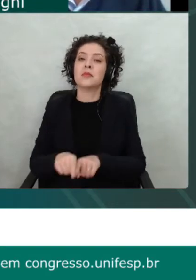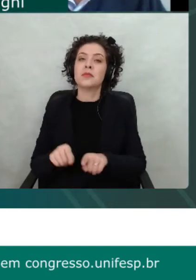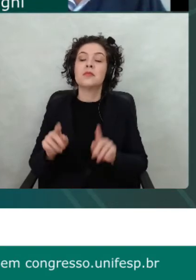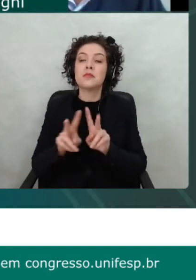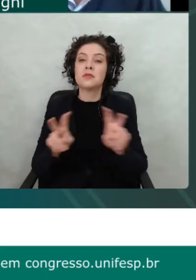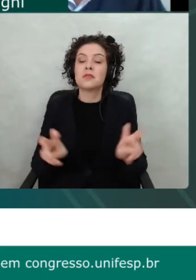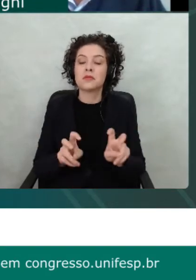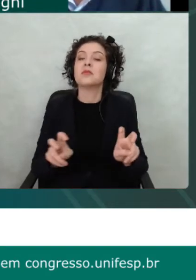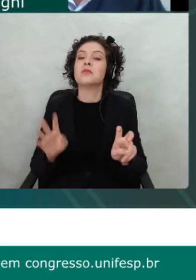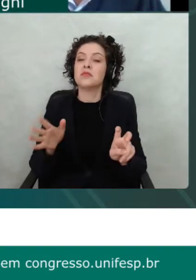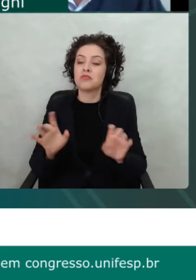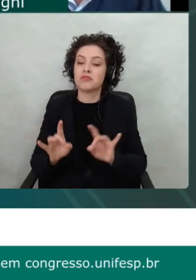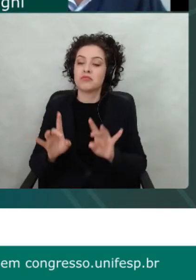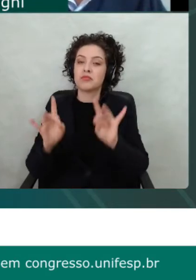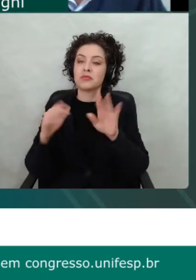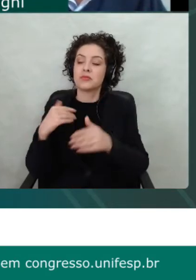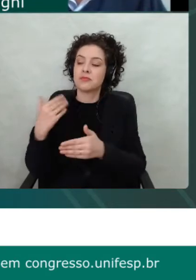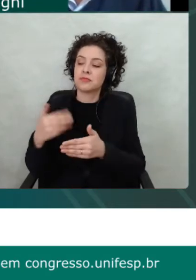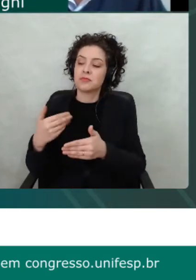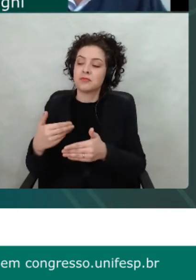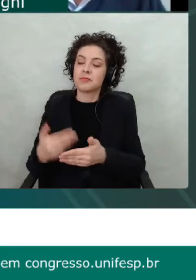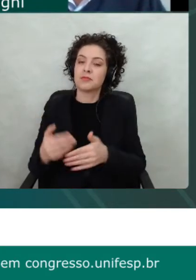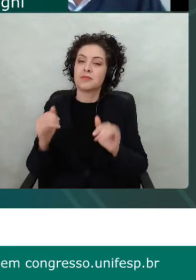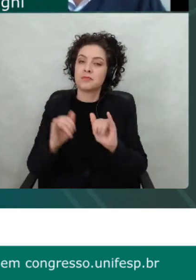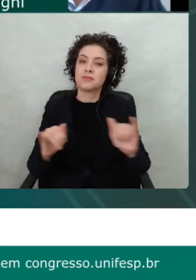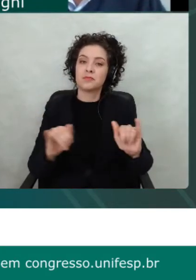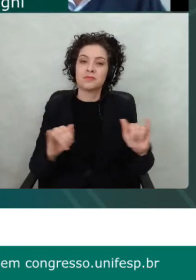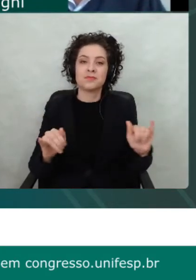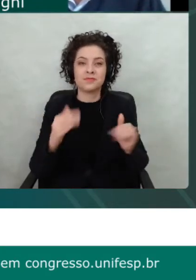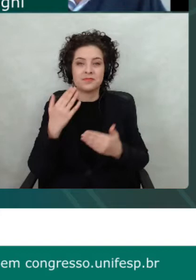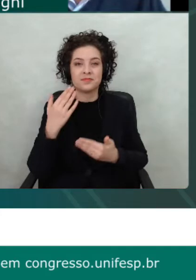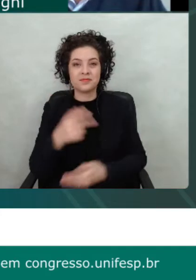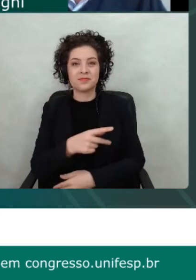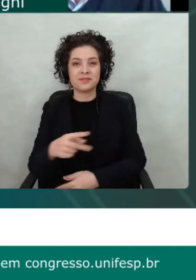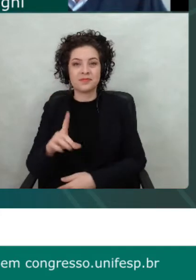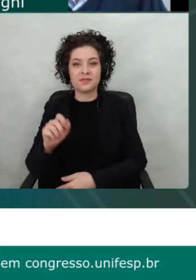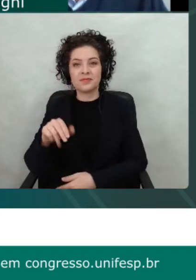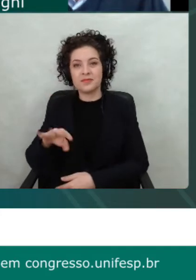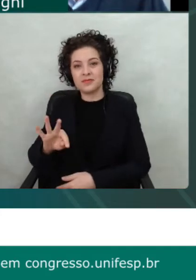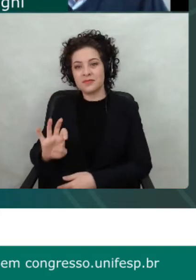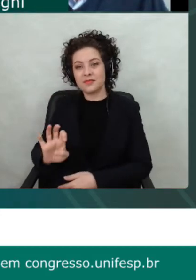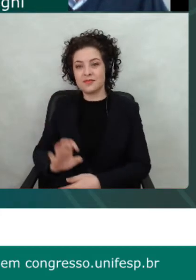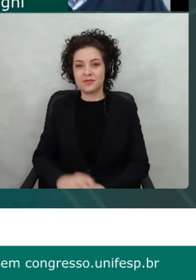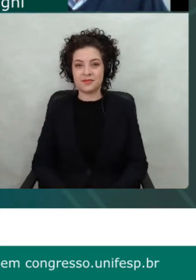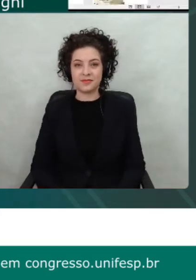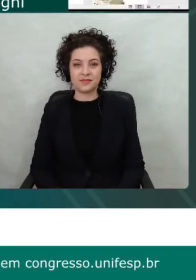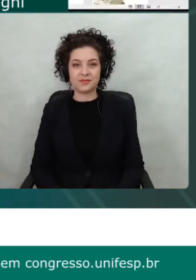vem vindo e ele vai contar um pouco para nós. Obrigado, professor Dante.